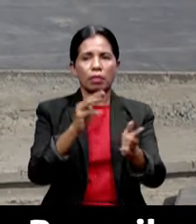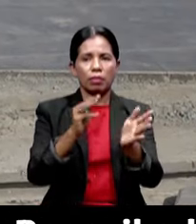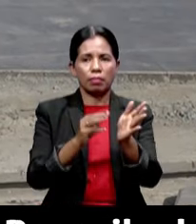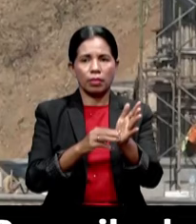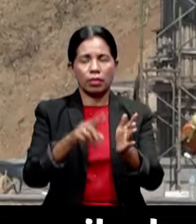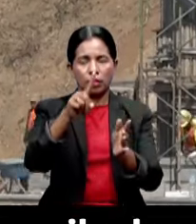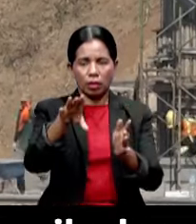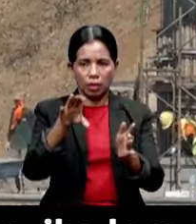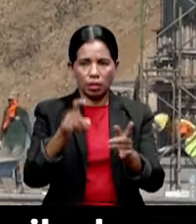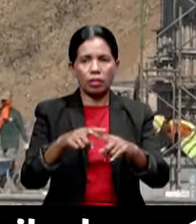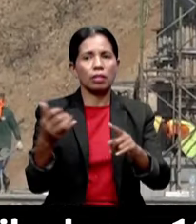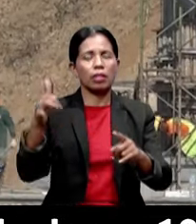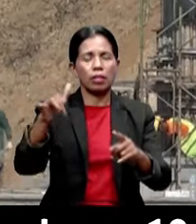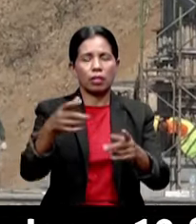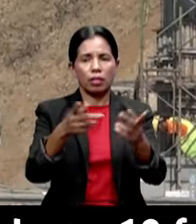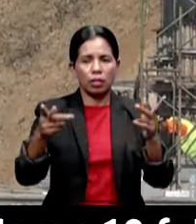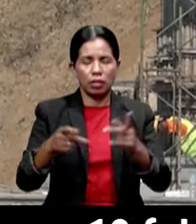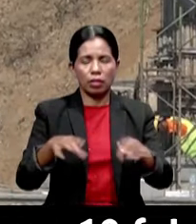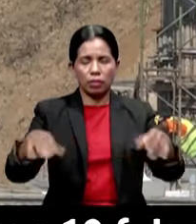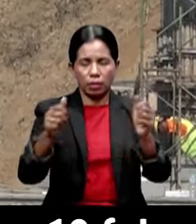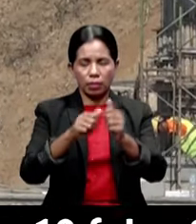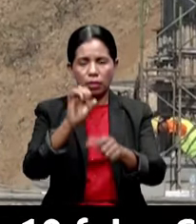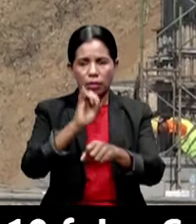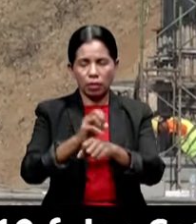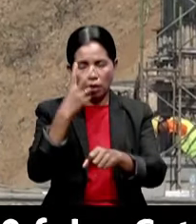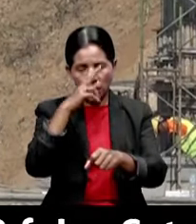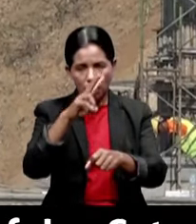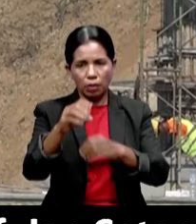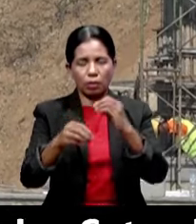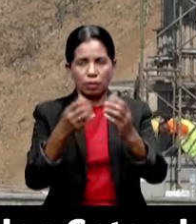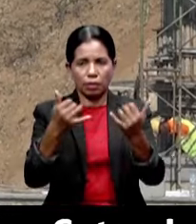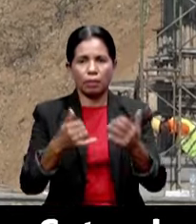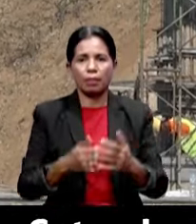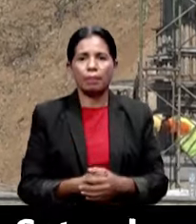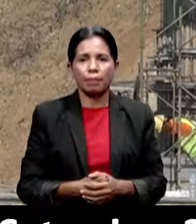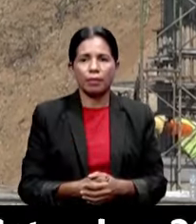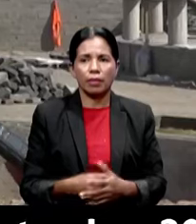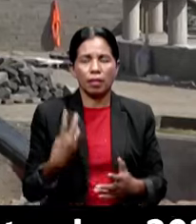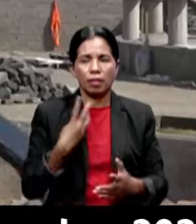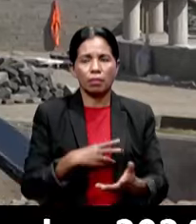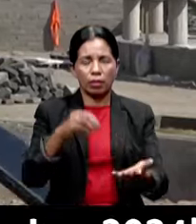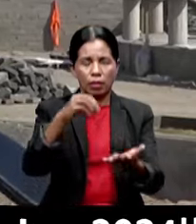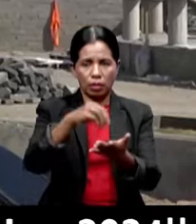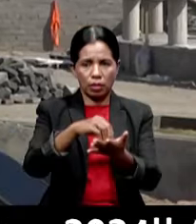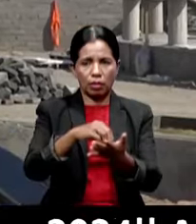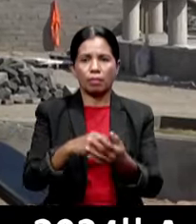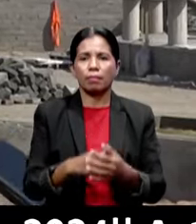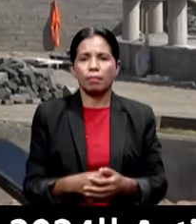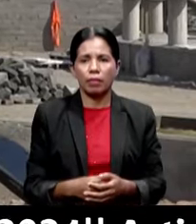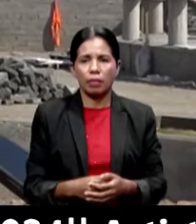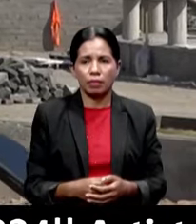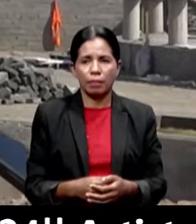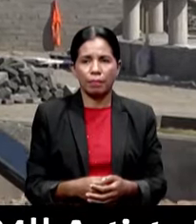atu sida me be sira ne parte se coordena ho igreja ho di haremos asunto ne distancia ita bela ajusta ne